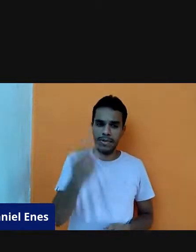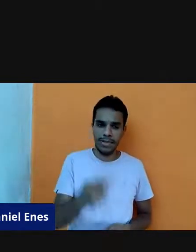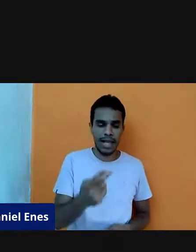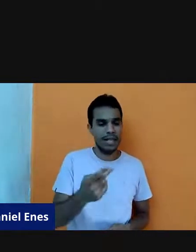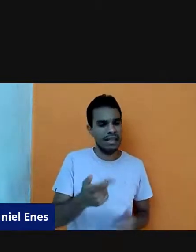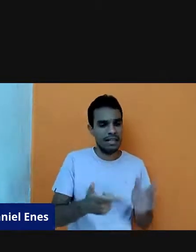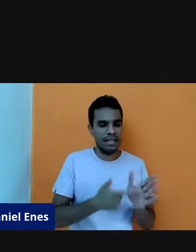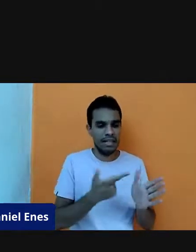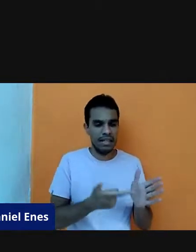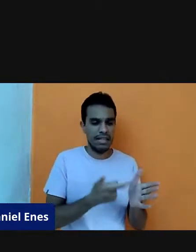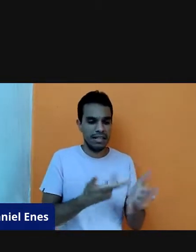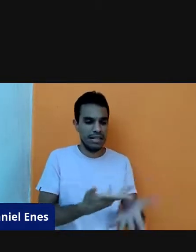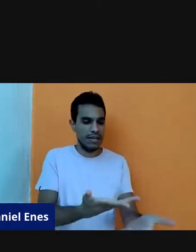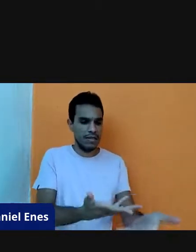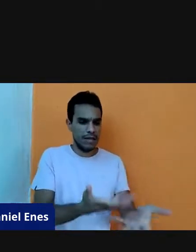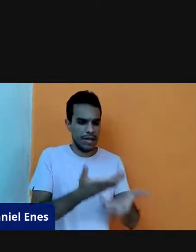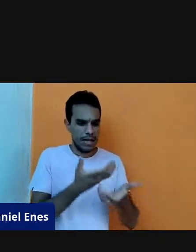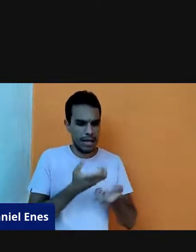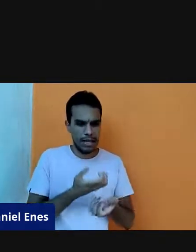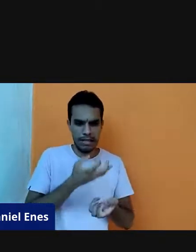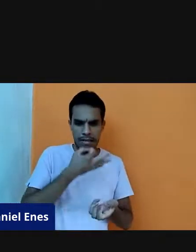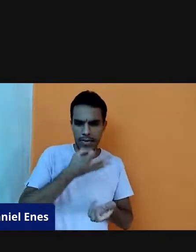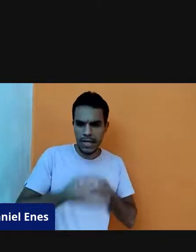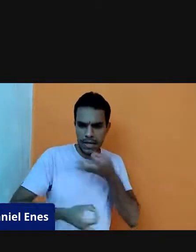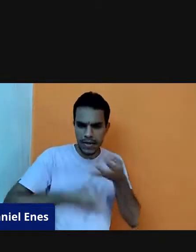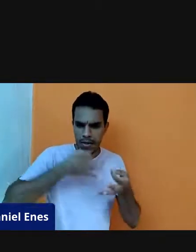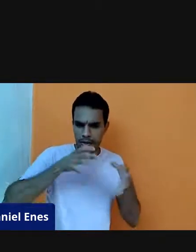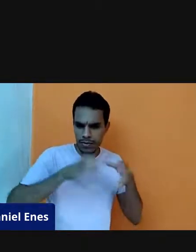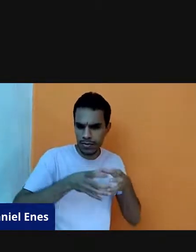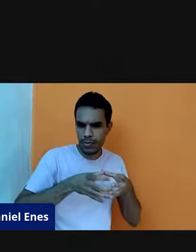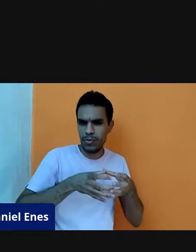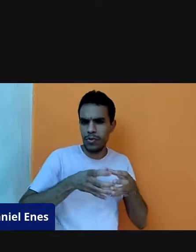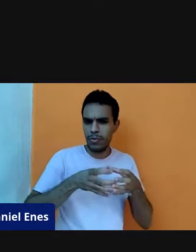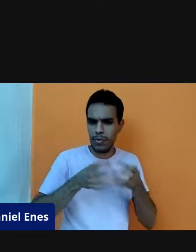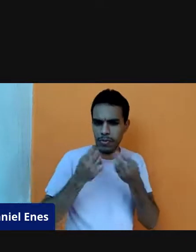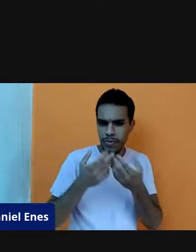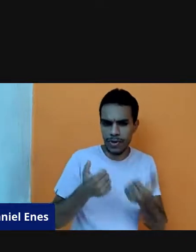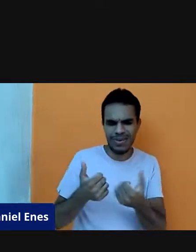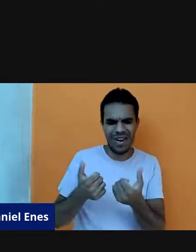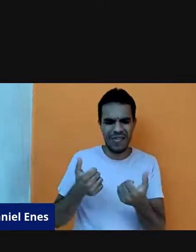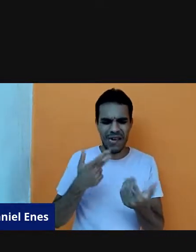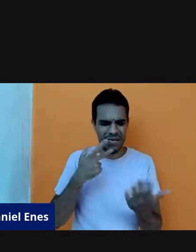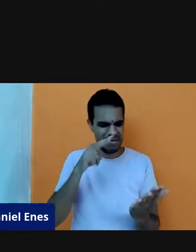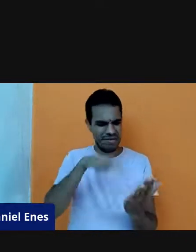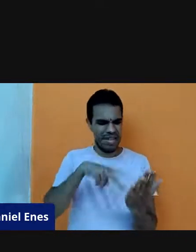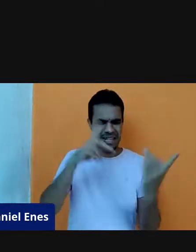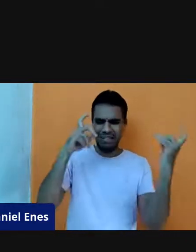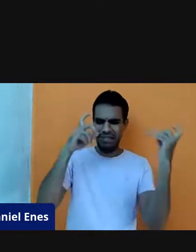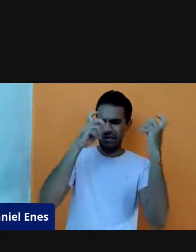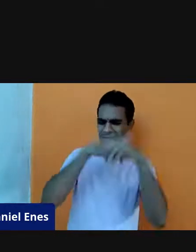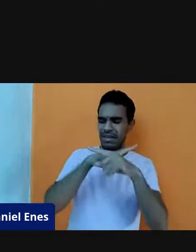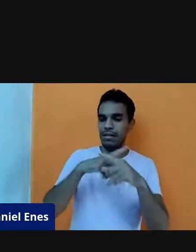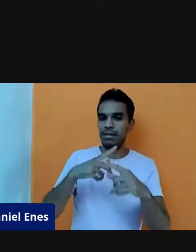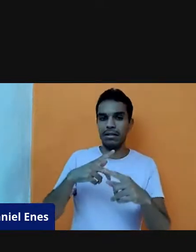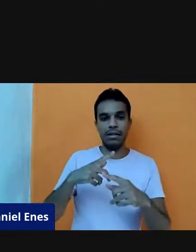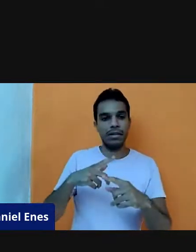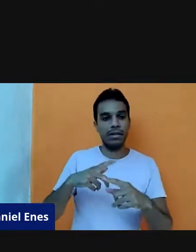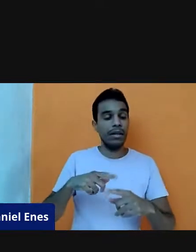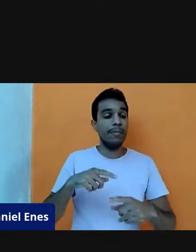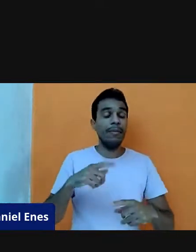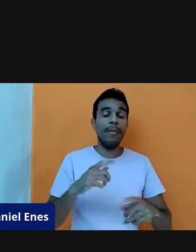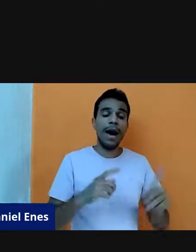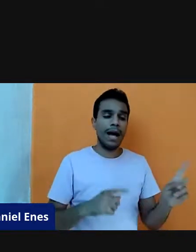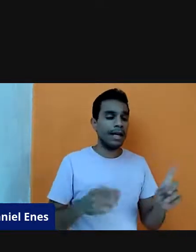pela crítica. Ele é considerado nebuloso, né, difícil, hermético de ser lido. E Antônio Cândido, não. Ele percebe